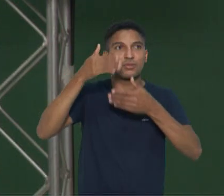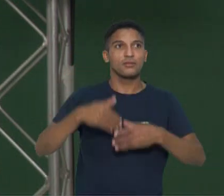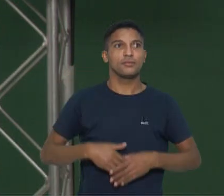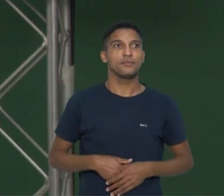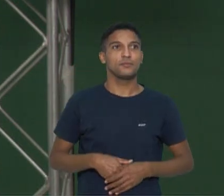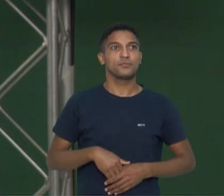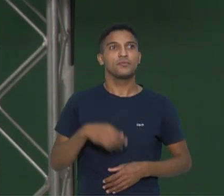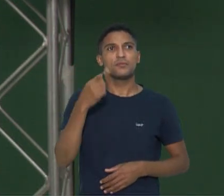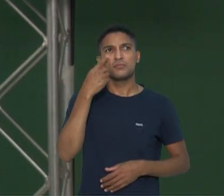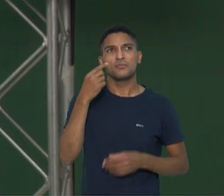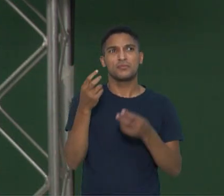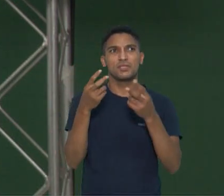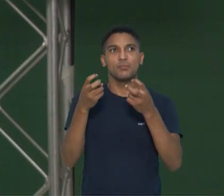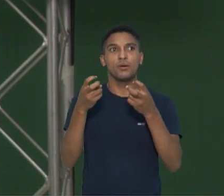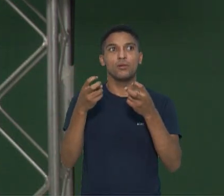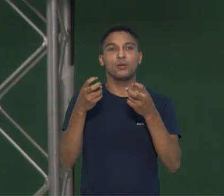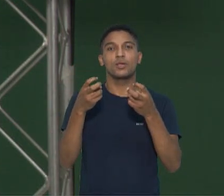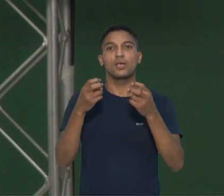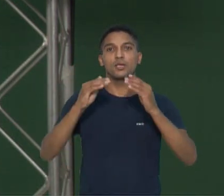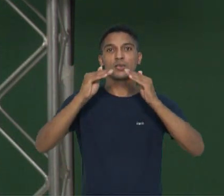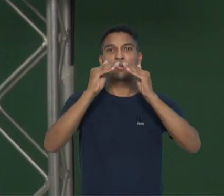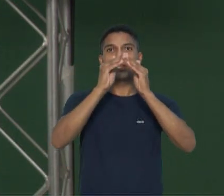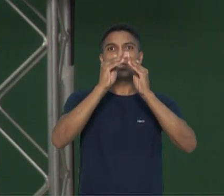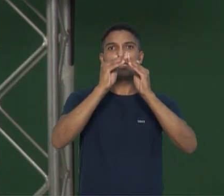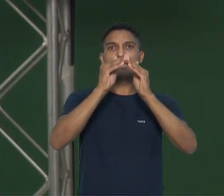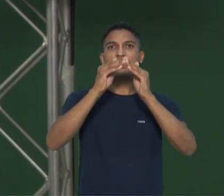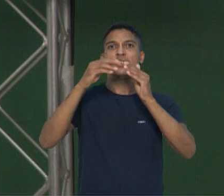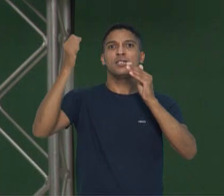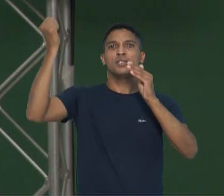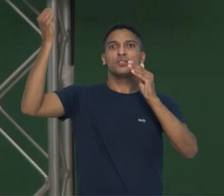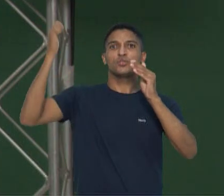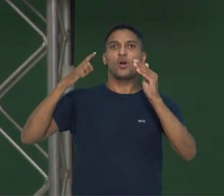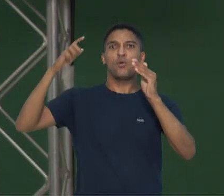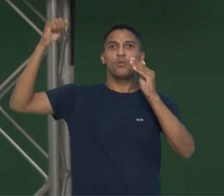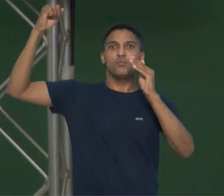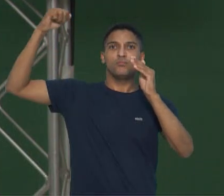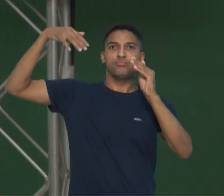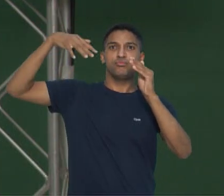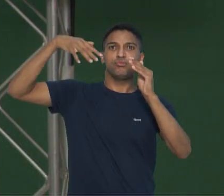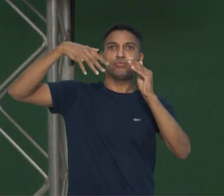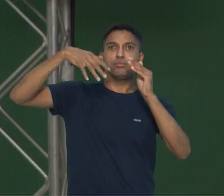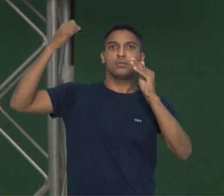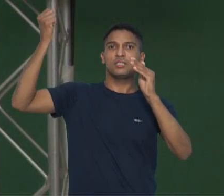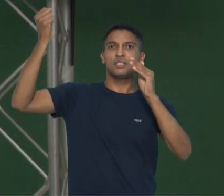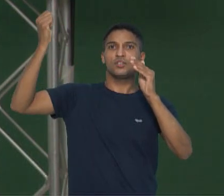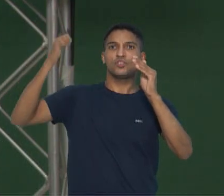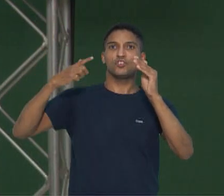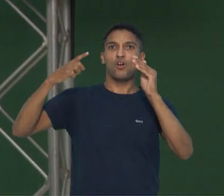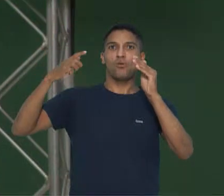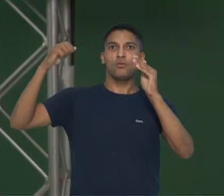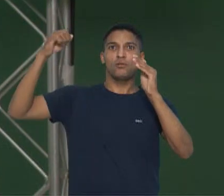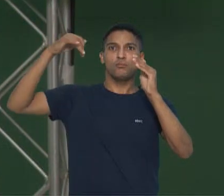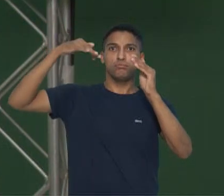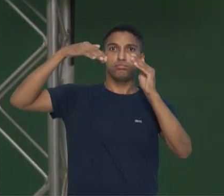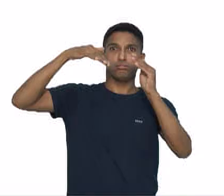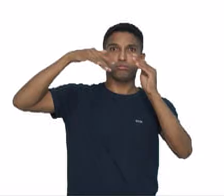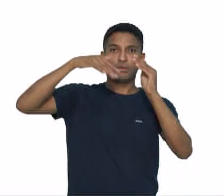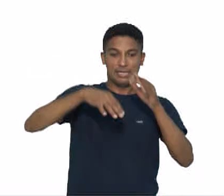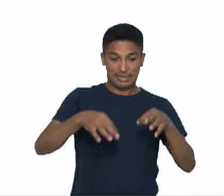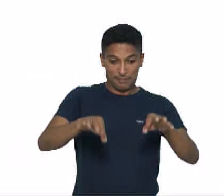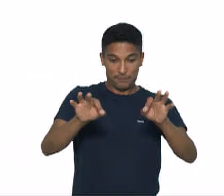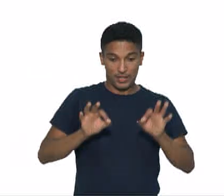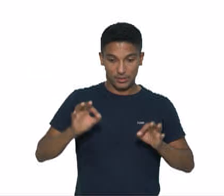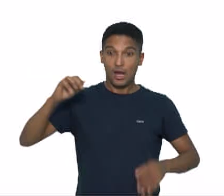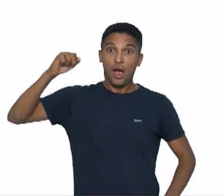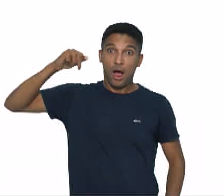e refletindo sobre os tapetes, né? Olha que lindo que ficou, né? Que cor diferente que deu aos